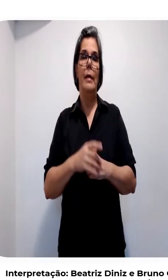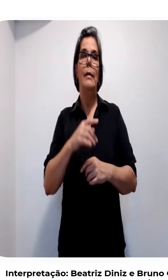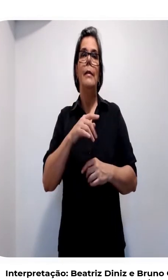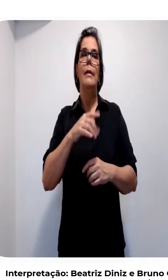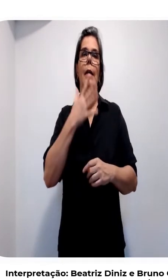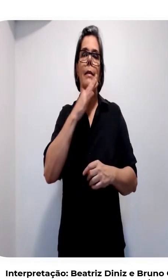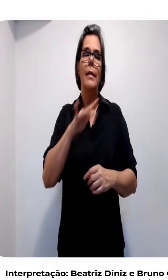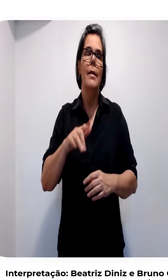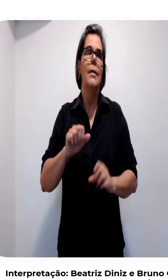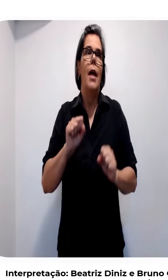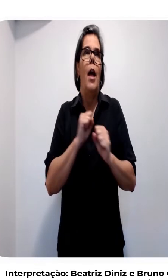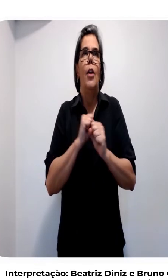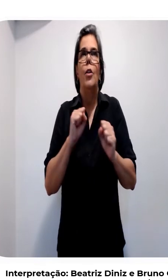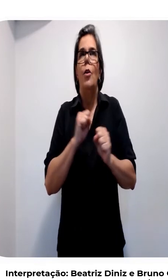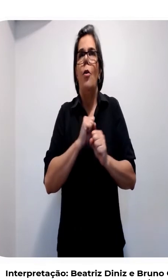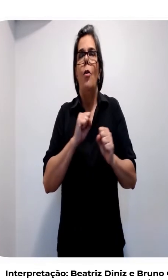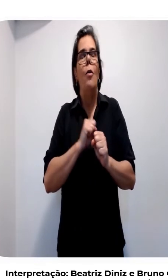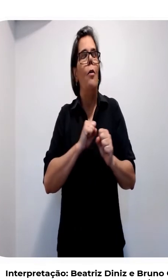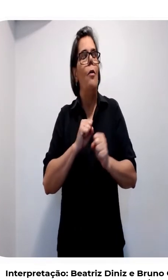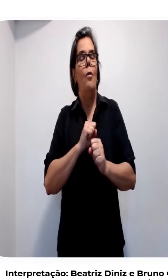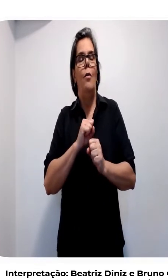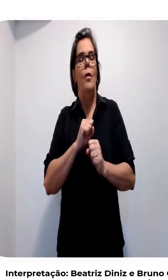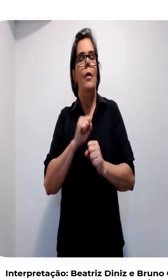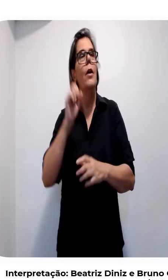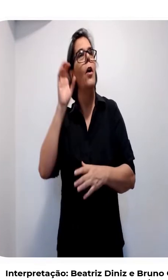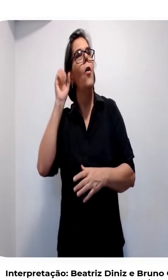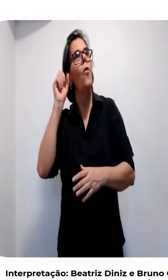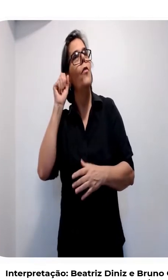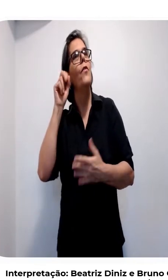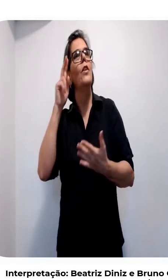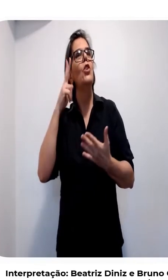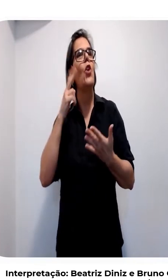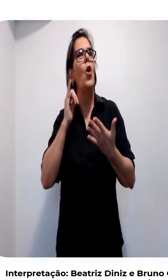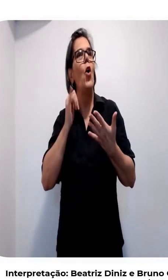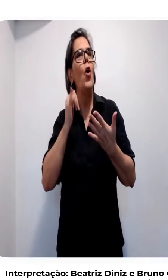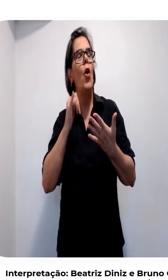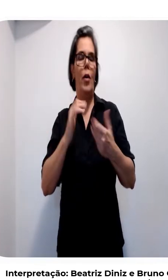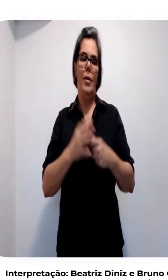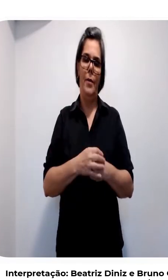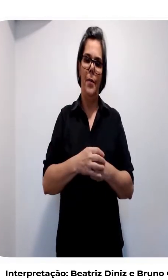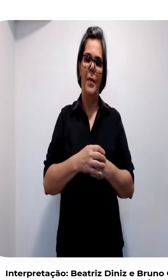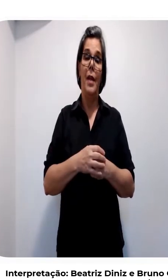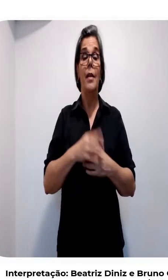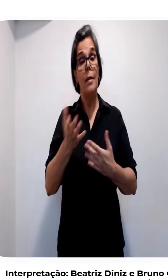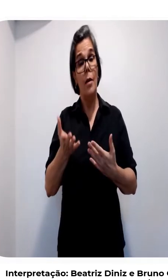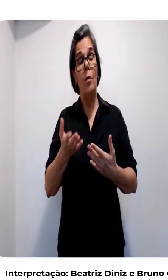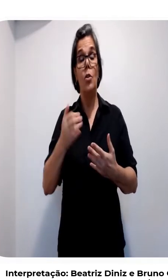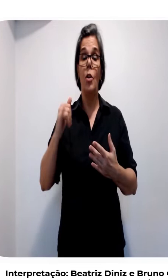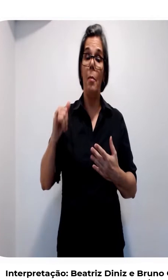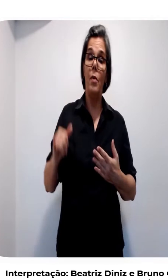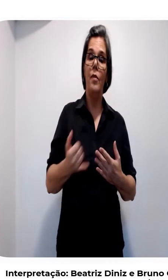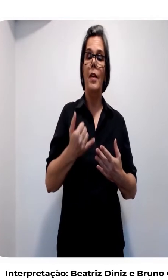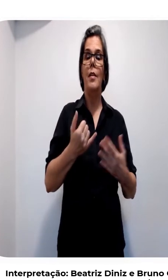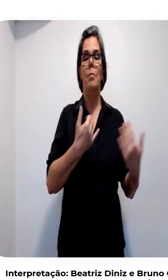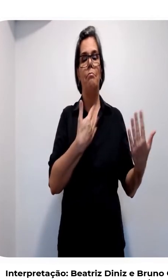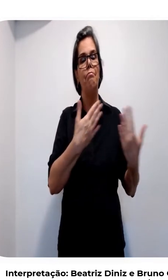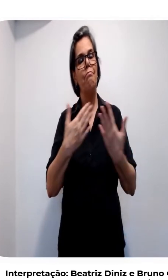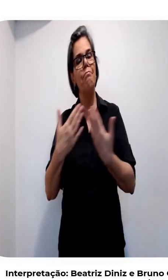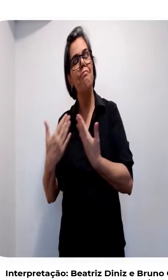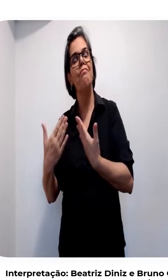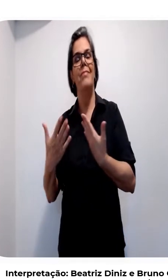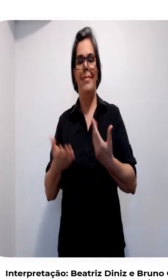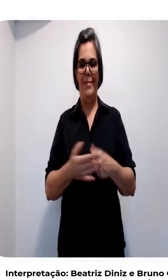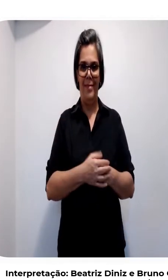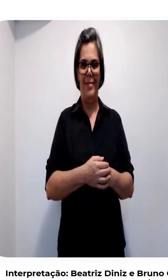ouvir histórias, né? E nisso a gente vai conversando, dando espaço para discussões, e esse é um momento que eu tenho percebido que é